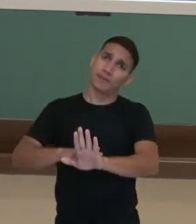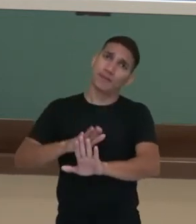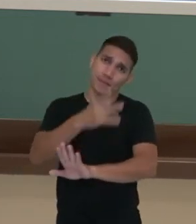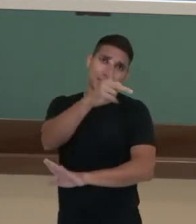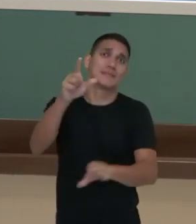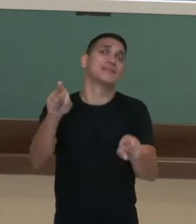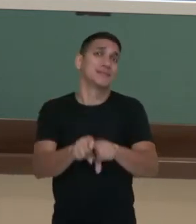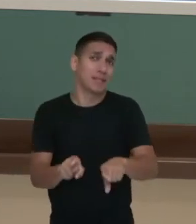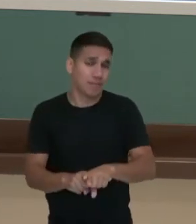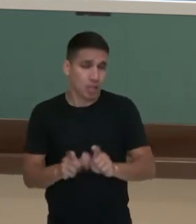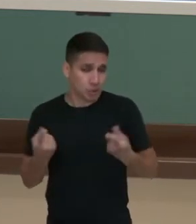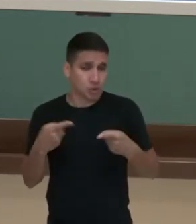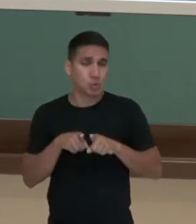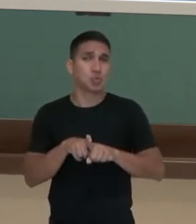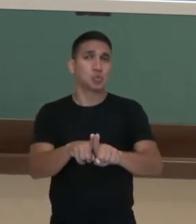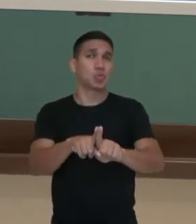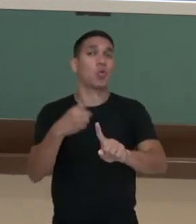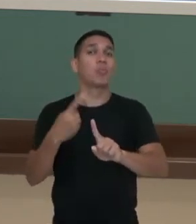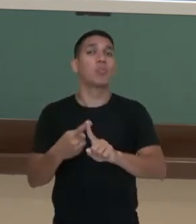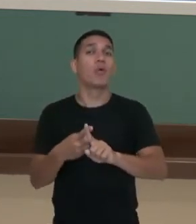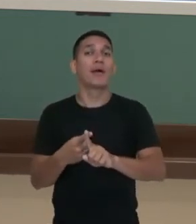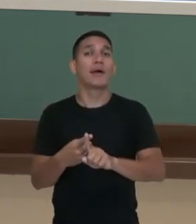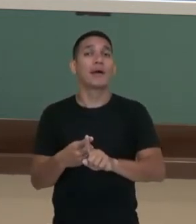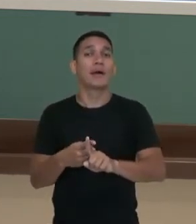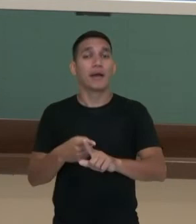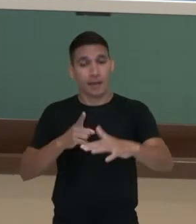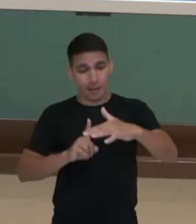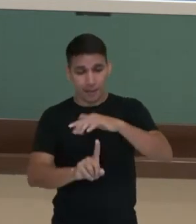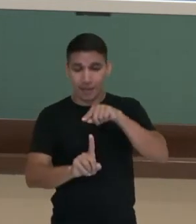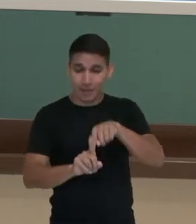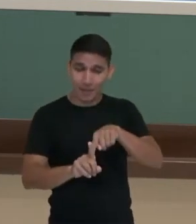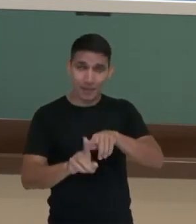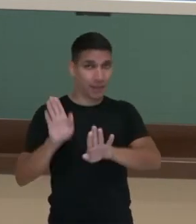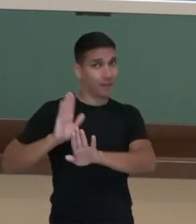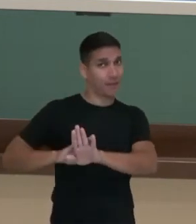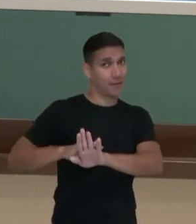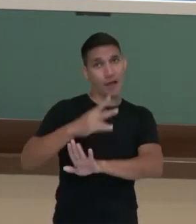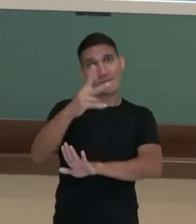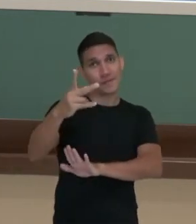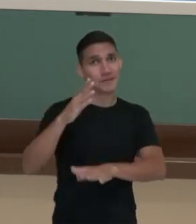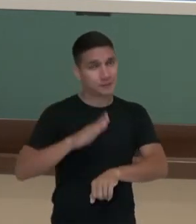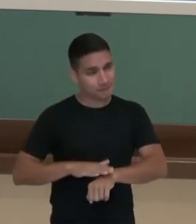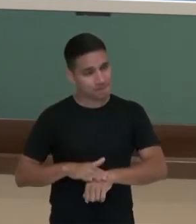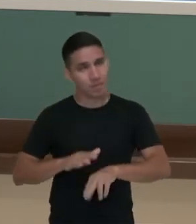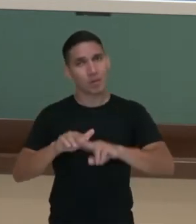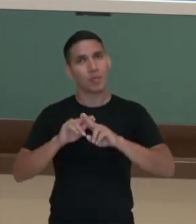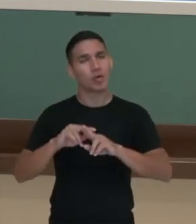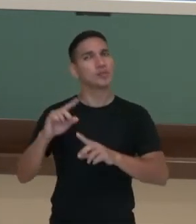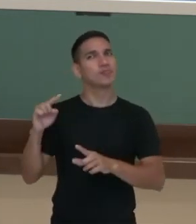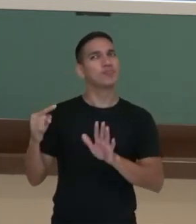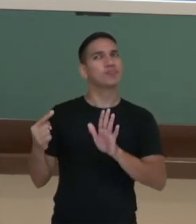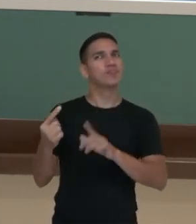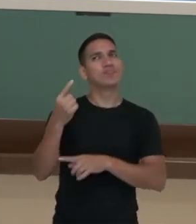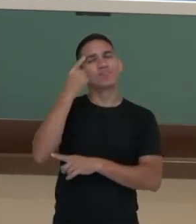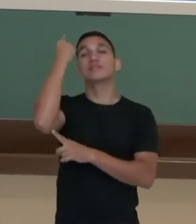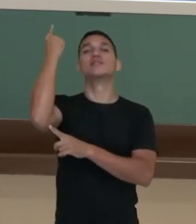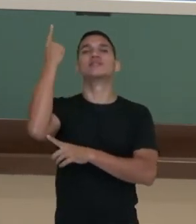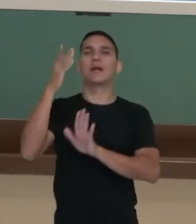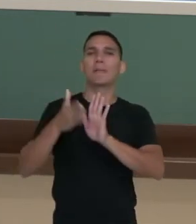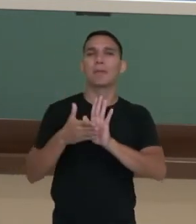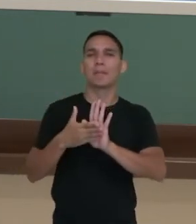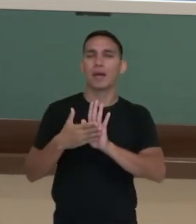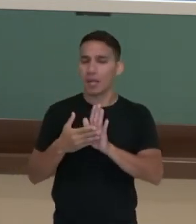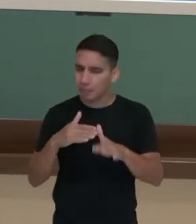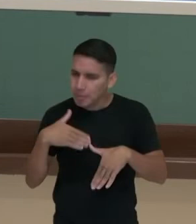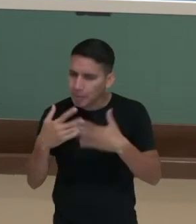mais forte, porque quem está fazendo exercício é você. Então, a ideia desses desenvolvedores é que esse